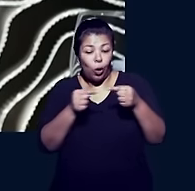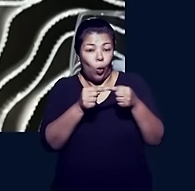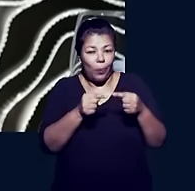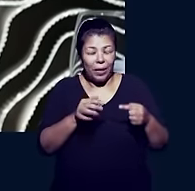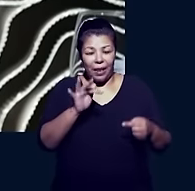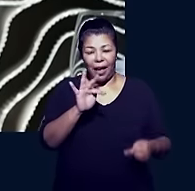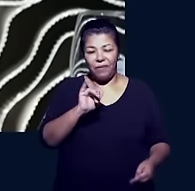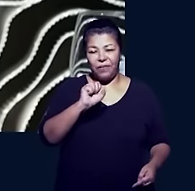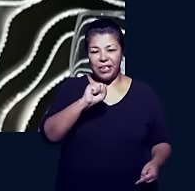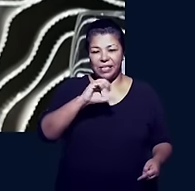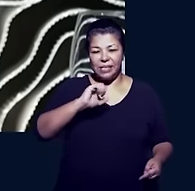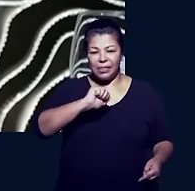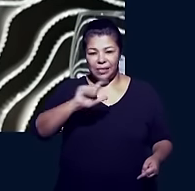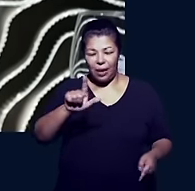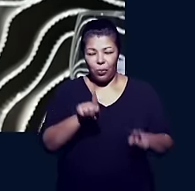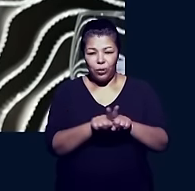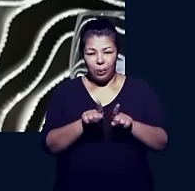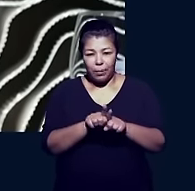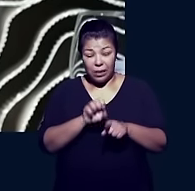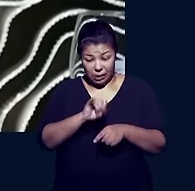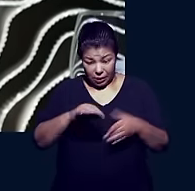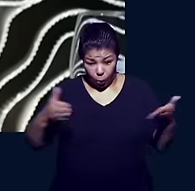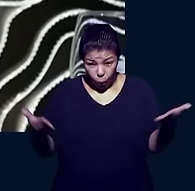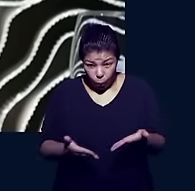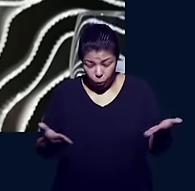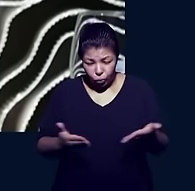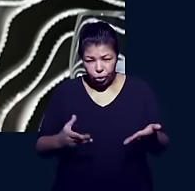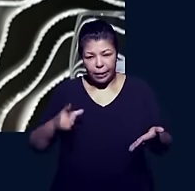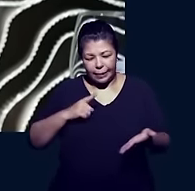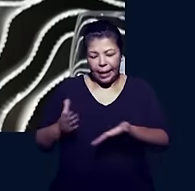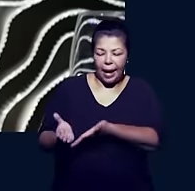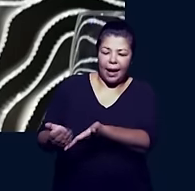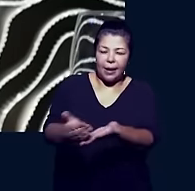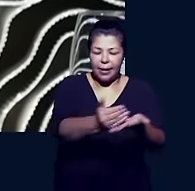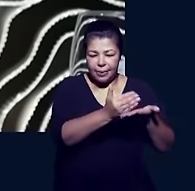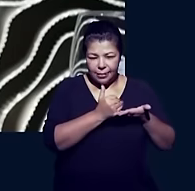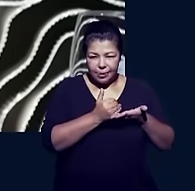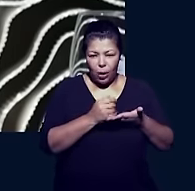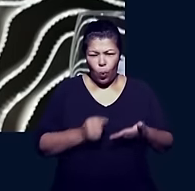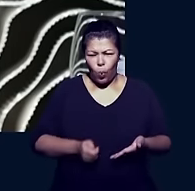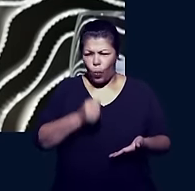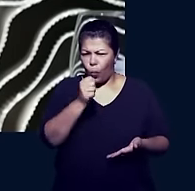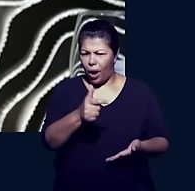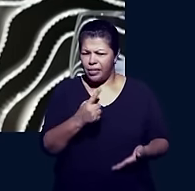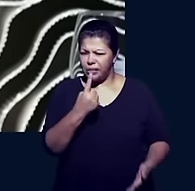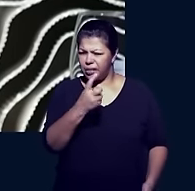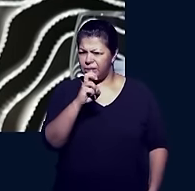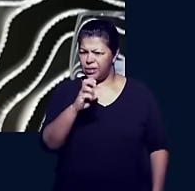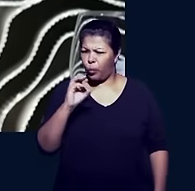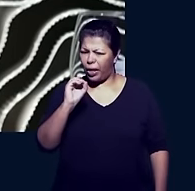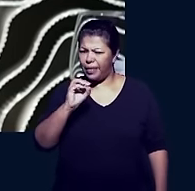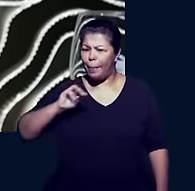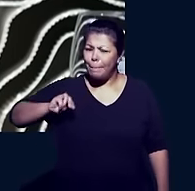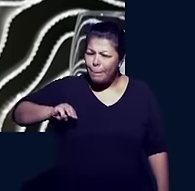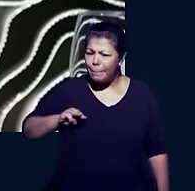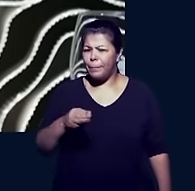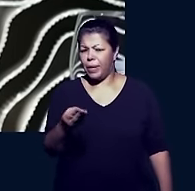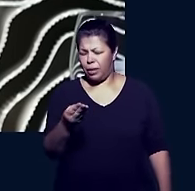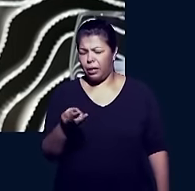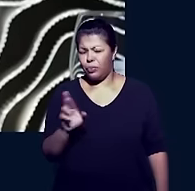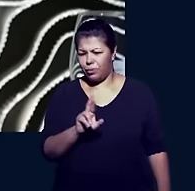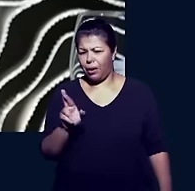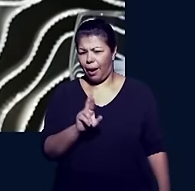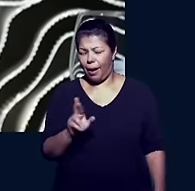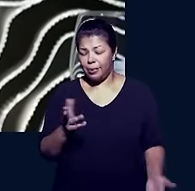o governo arrecadaria R 150 bilhões de reais é o que tá todo mundo correndo atrás aí para conseguir pro ano que vem